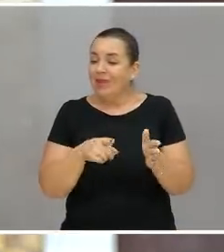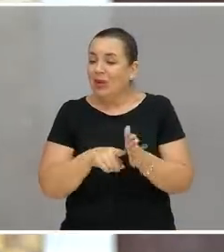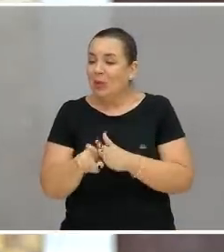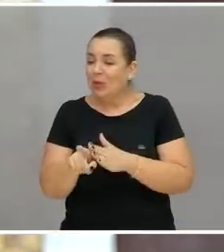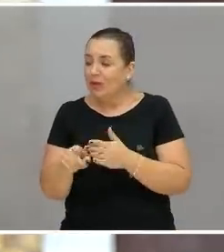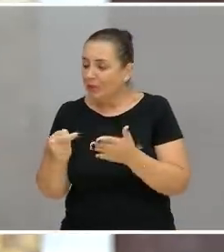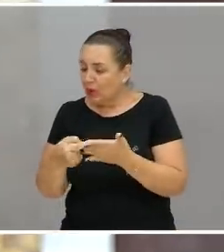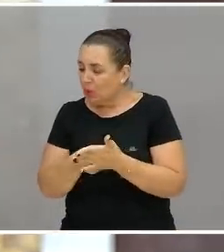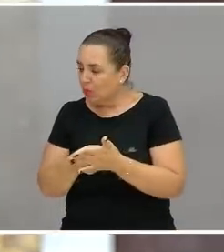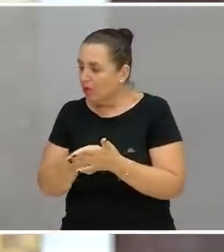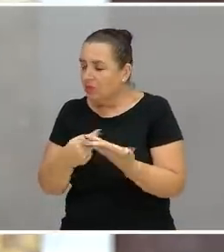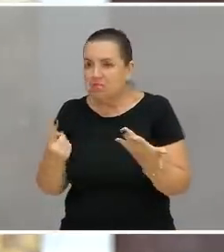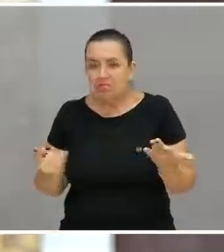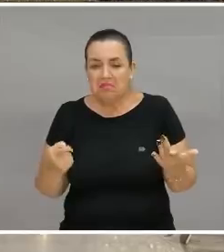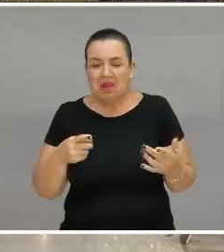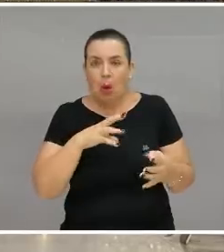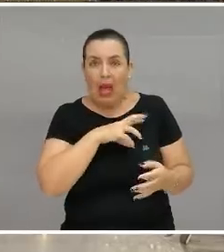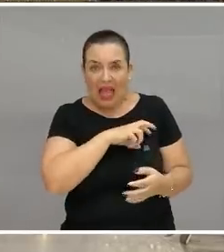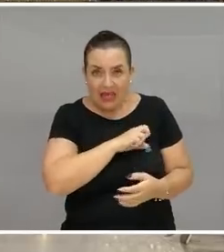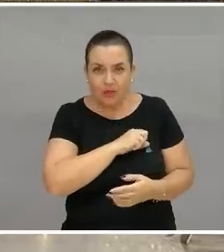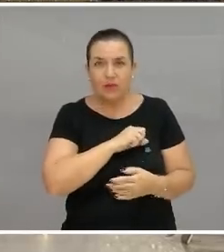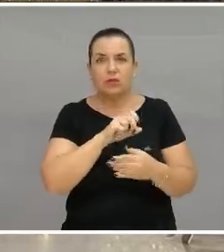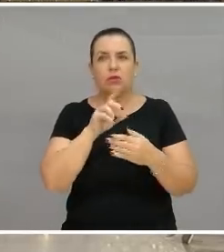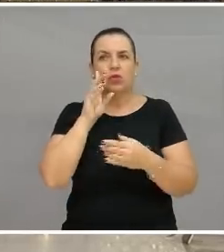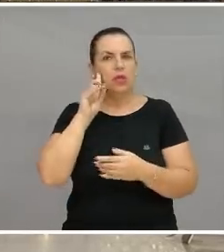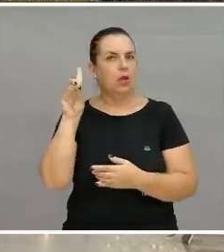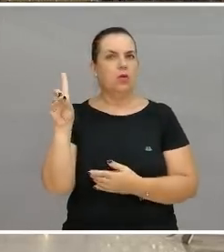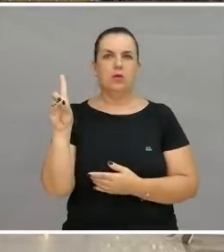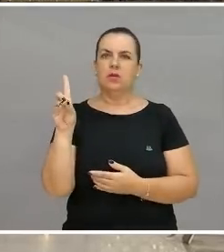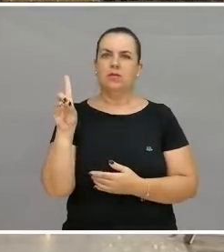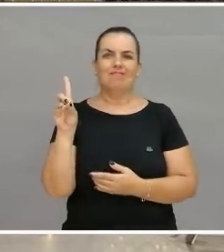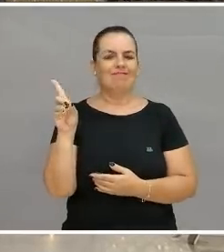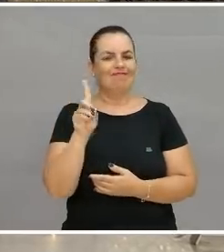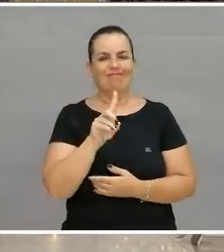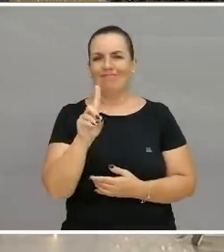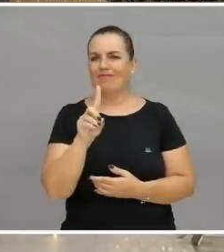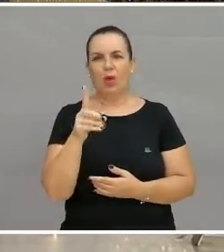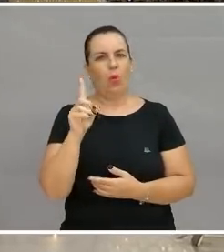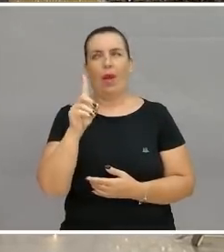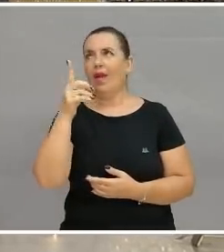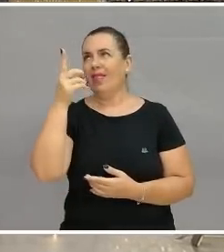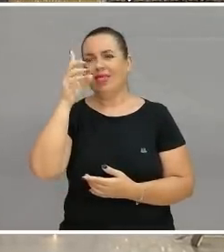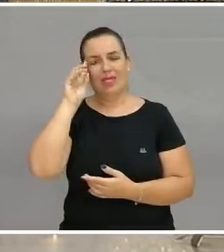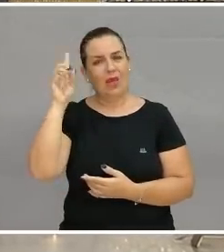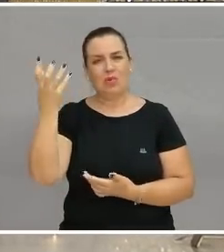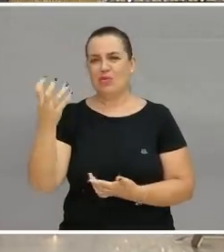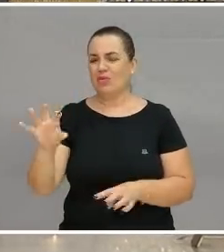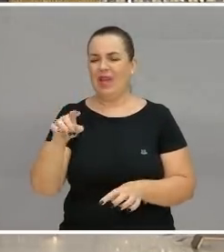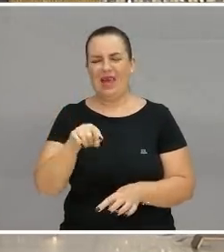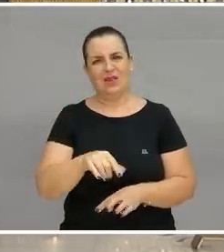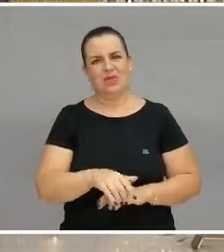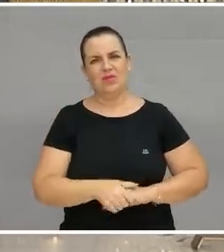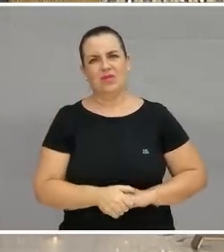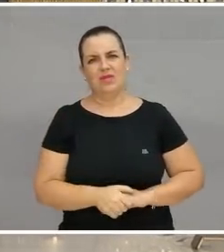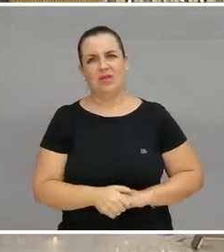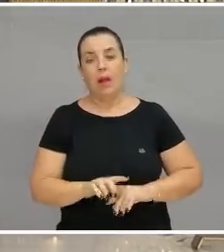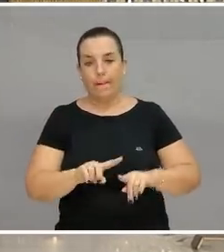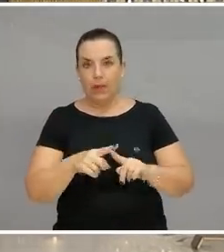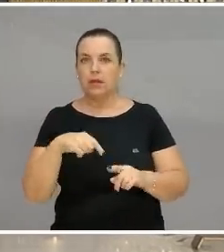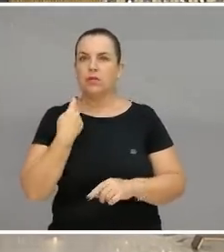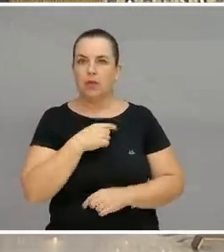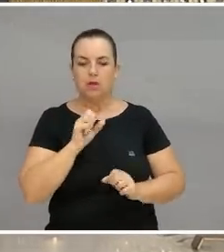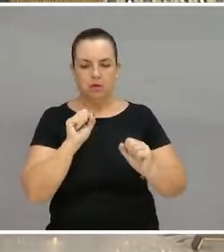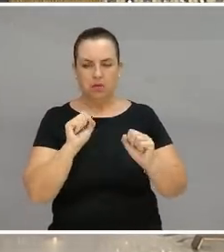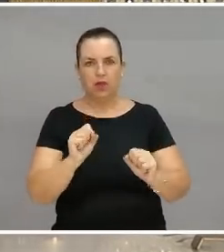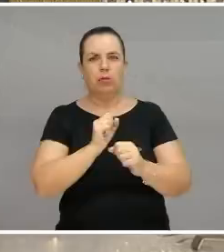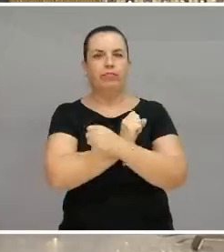o reino de Deus, isso não é o que Deus quer. Mas nós podemos cruzar os braços e